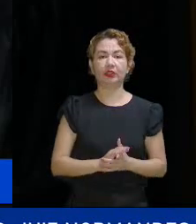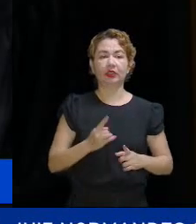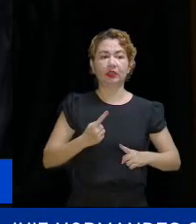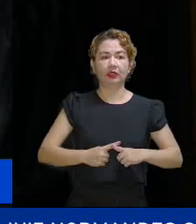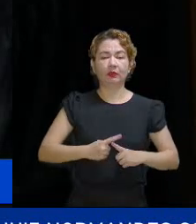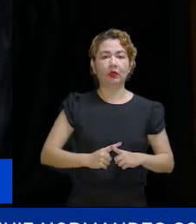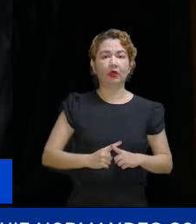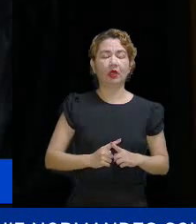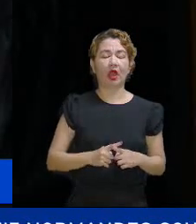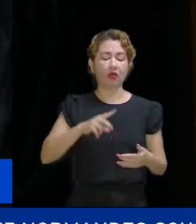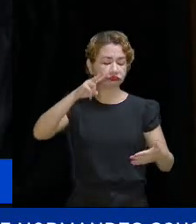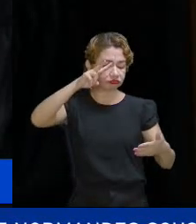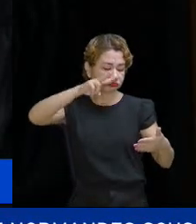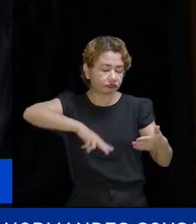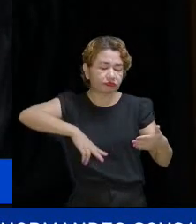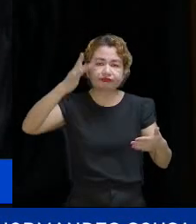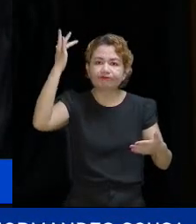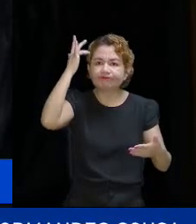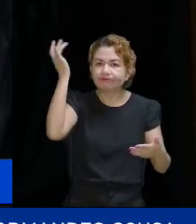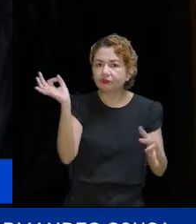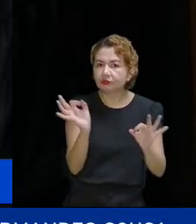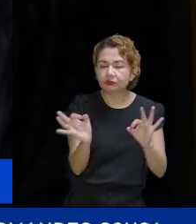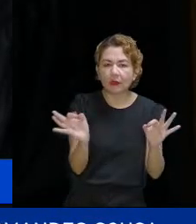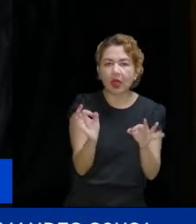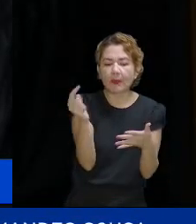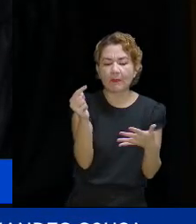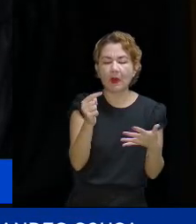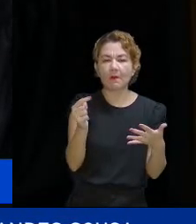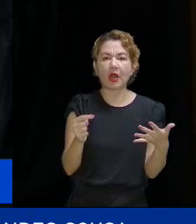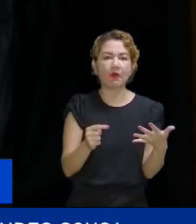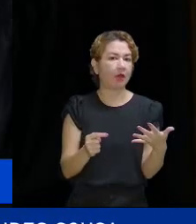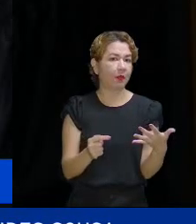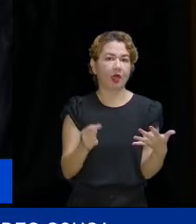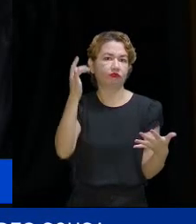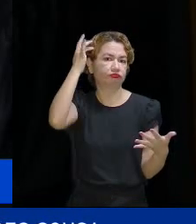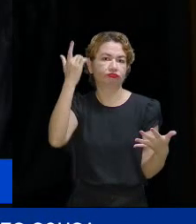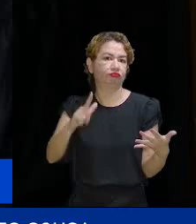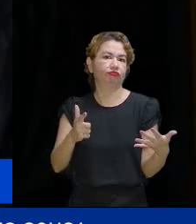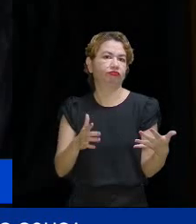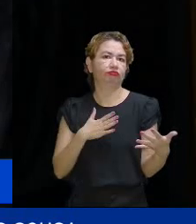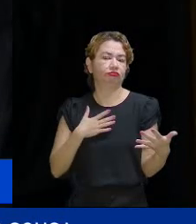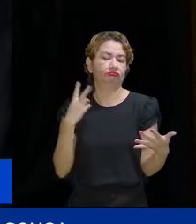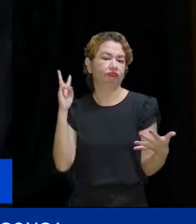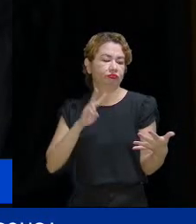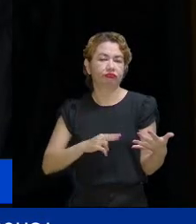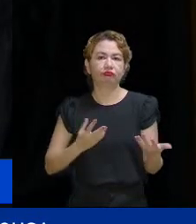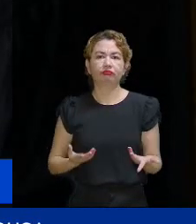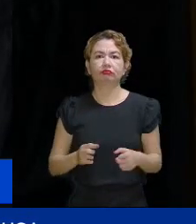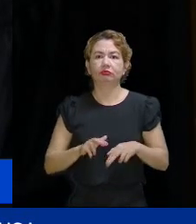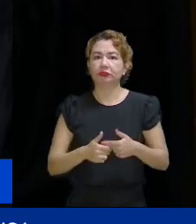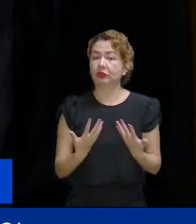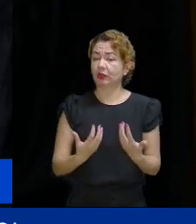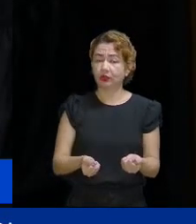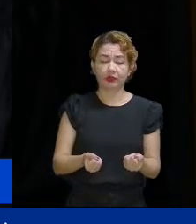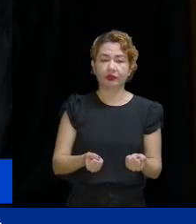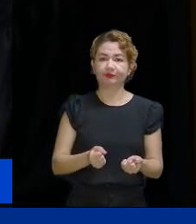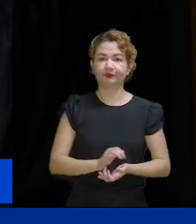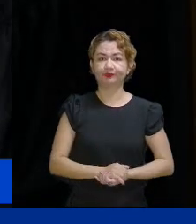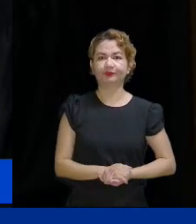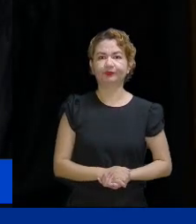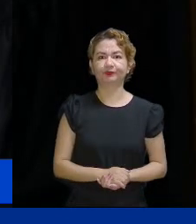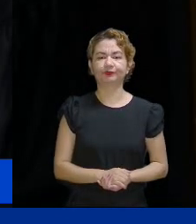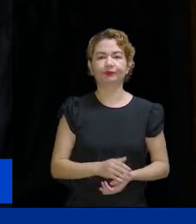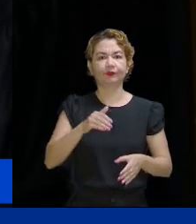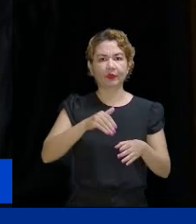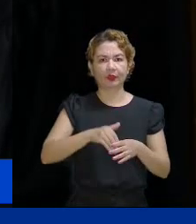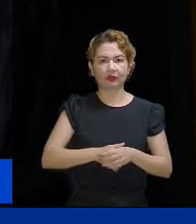não vi teratologia em nenhum dos pontos enfrentados. E por isso estou denegando. O